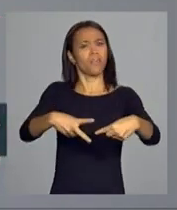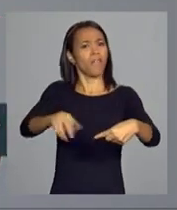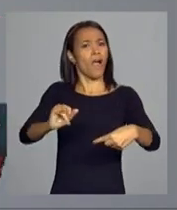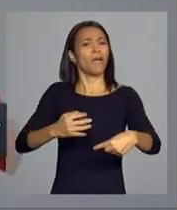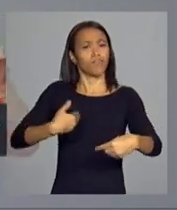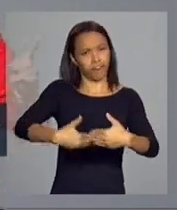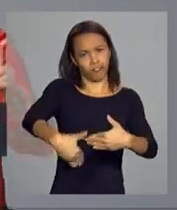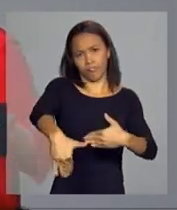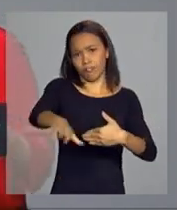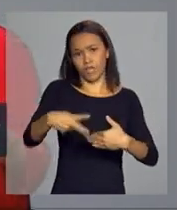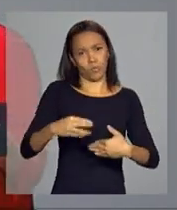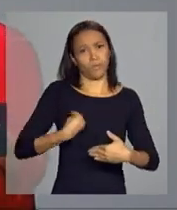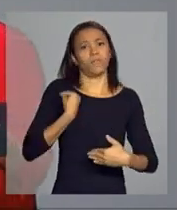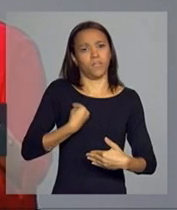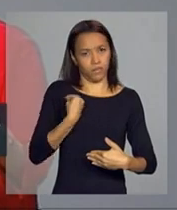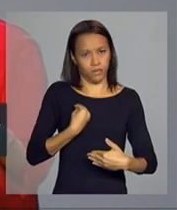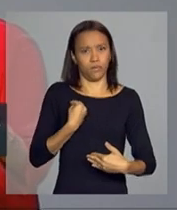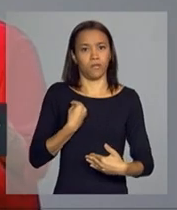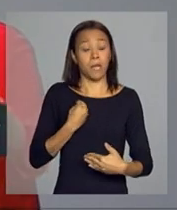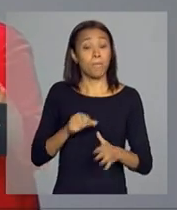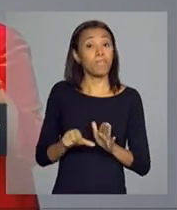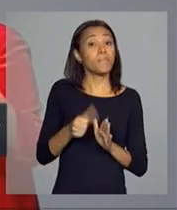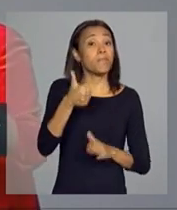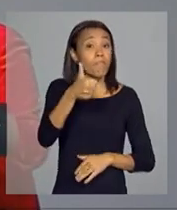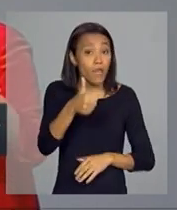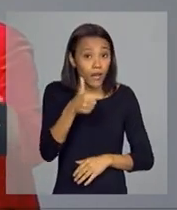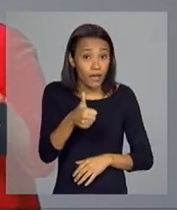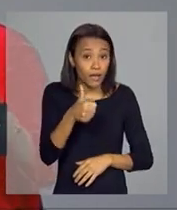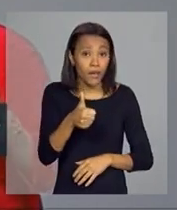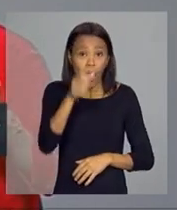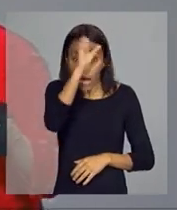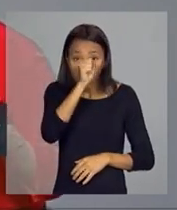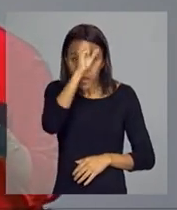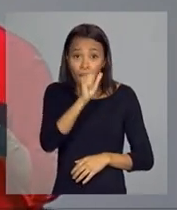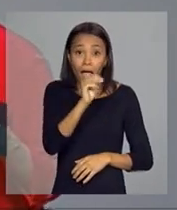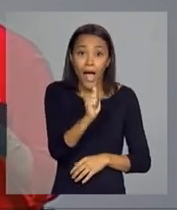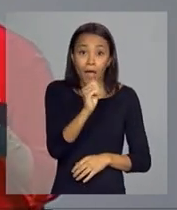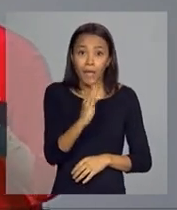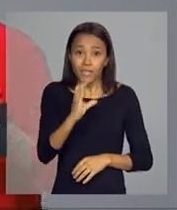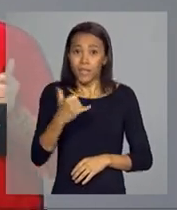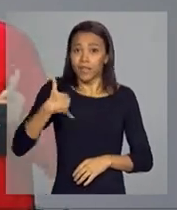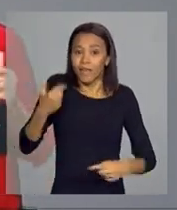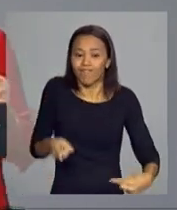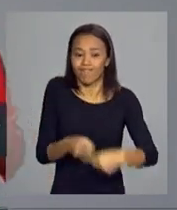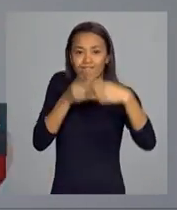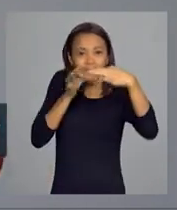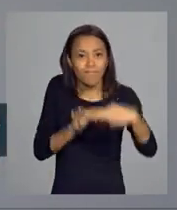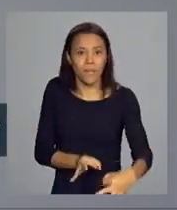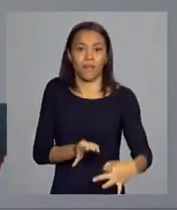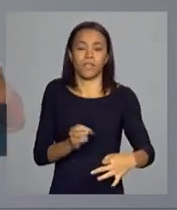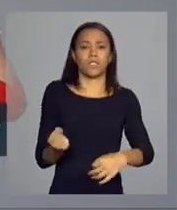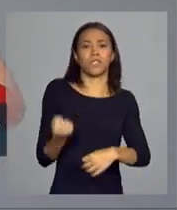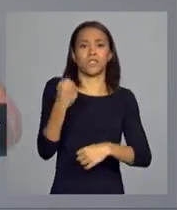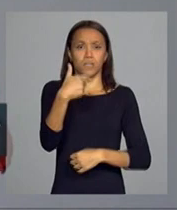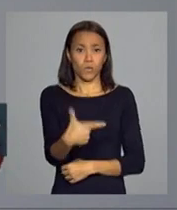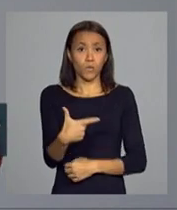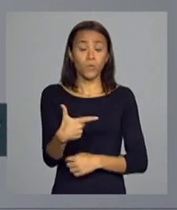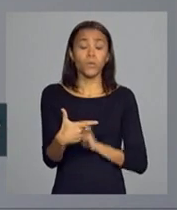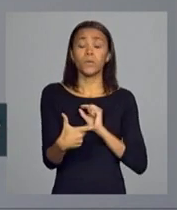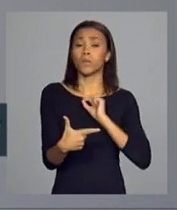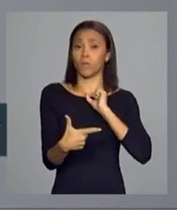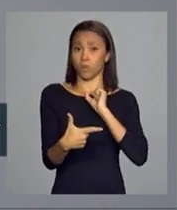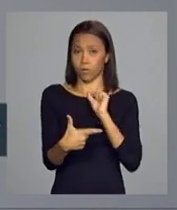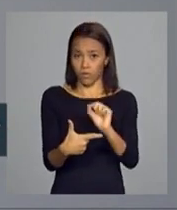sua vida. A primeira é se alfabetizar na idade certa. A segunda é fazer